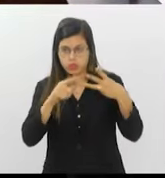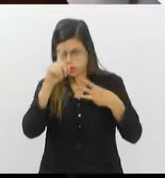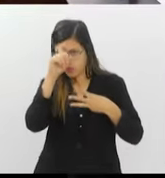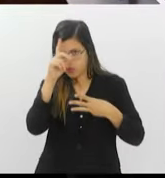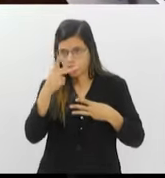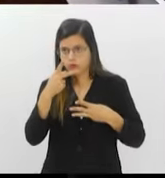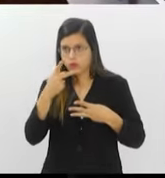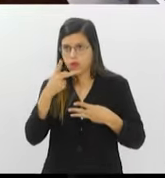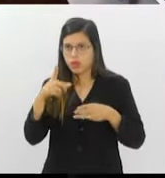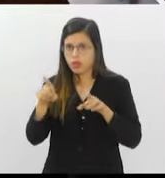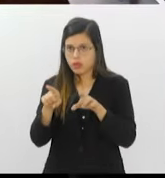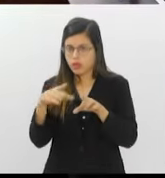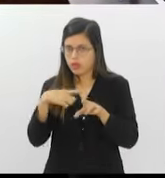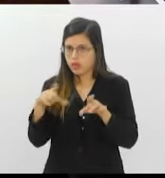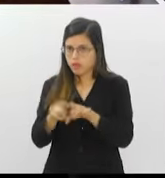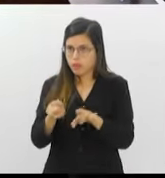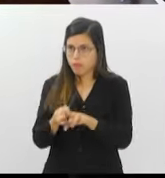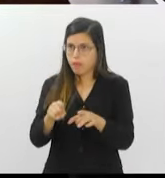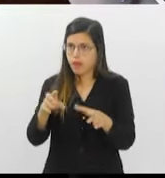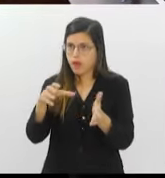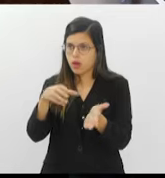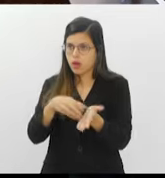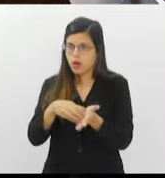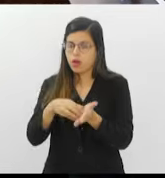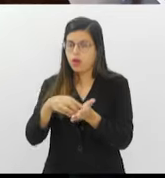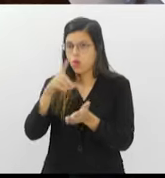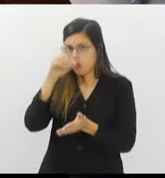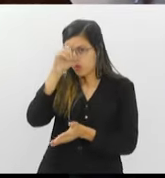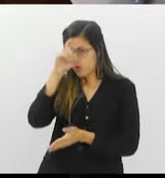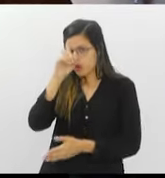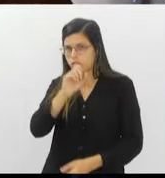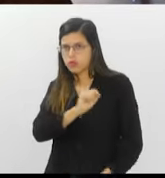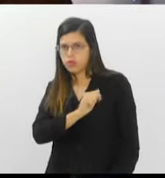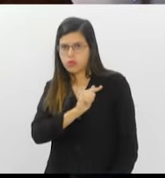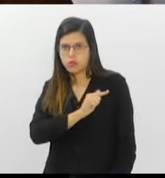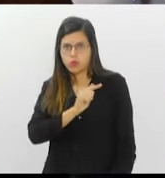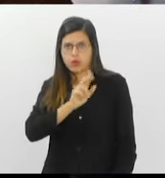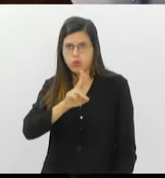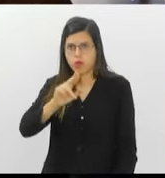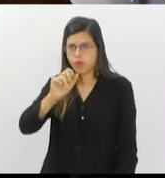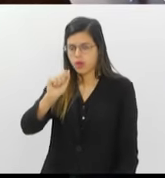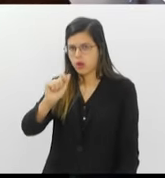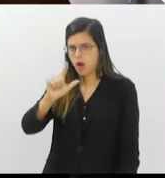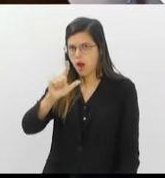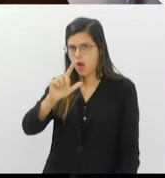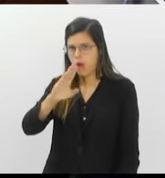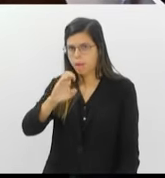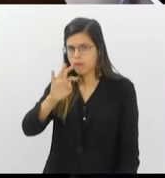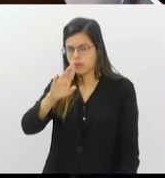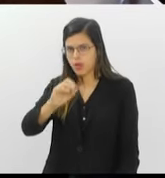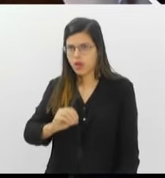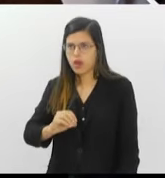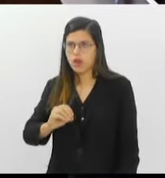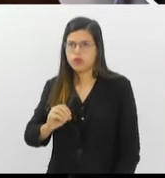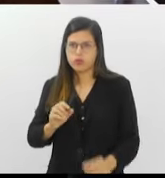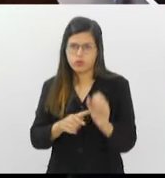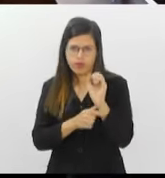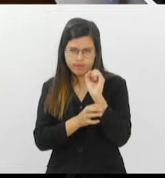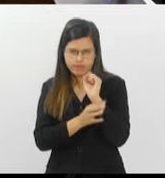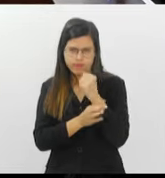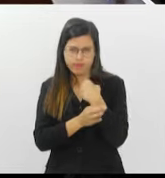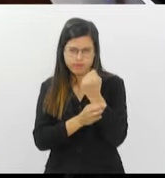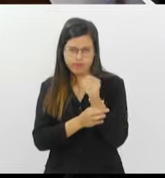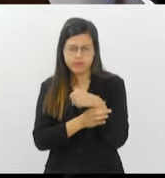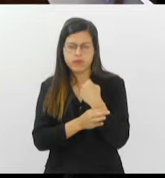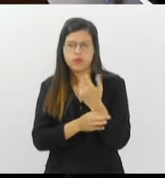grande complexo hospitalar em São Gonçalo, do Hospital Alberto Torres também, que é um hospital especializado em trauma-ortopedia, que também